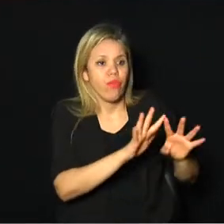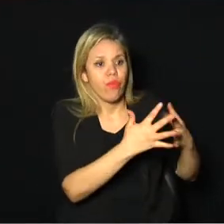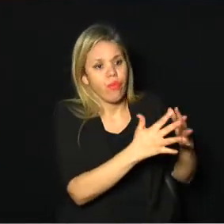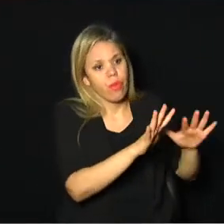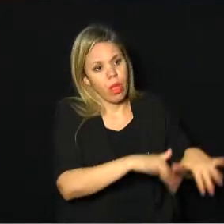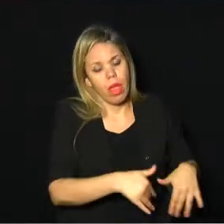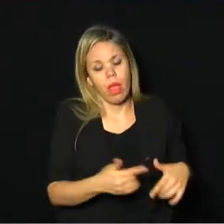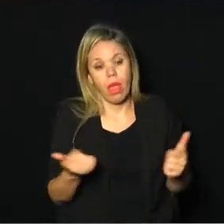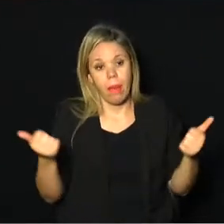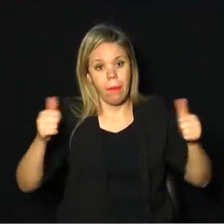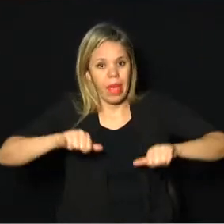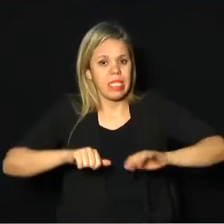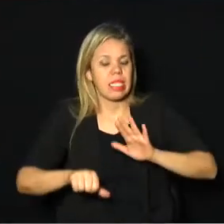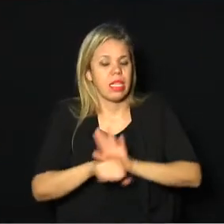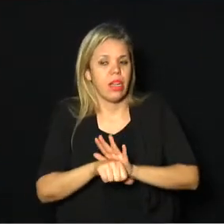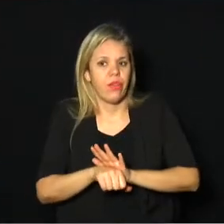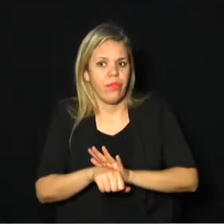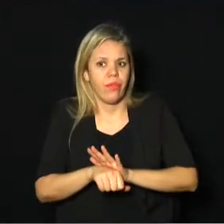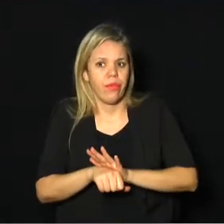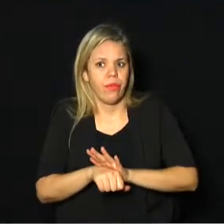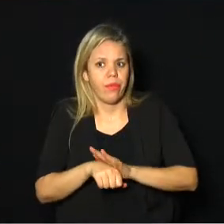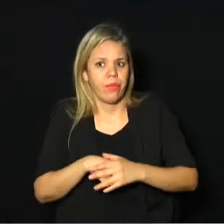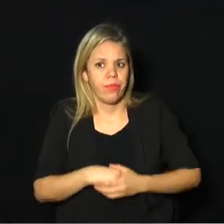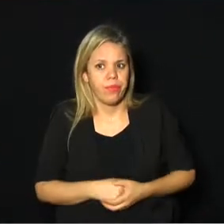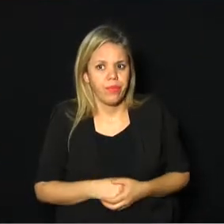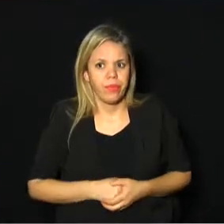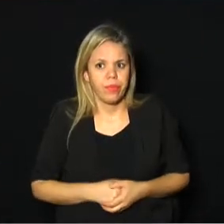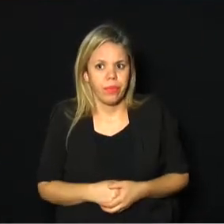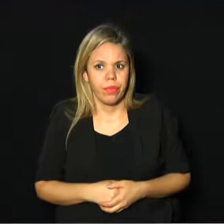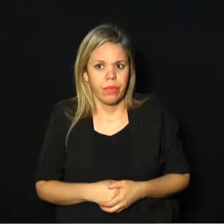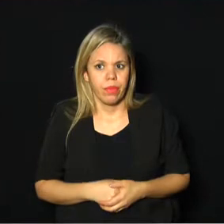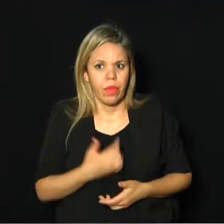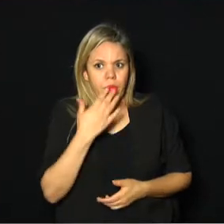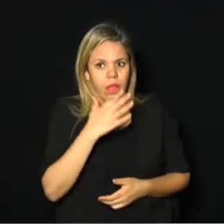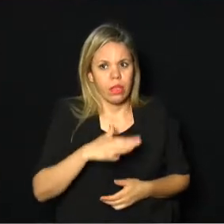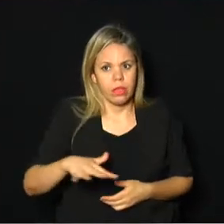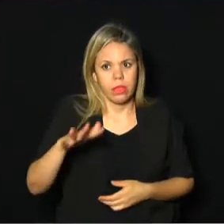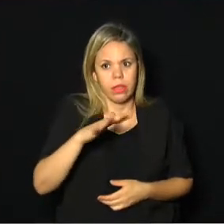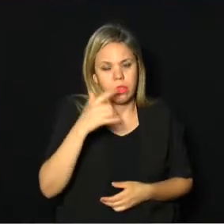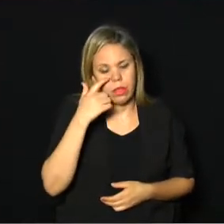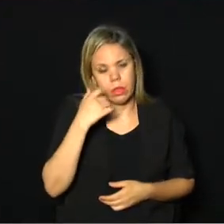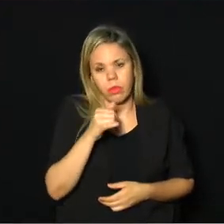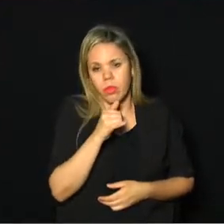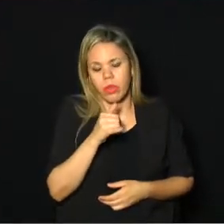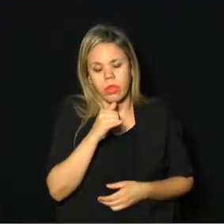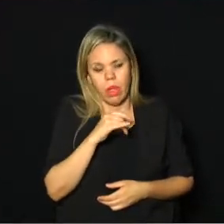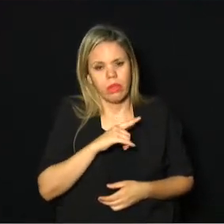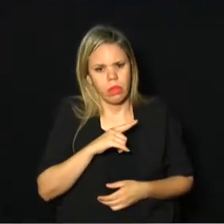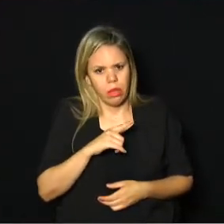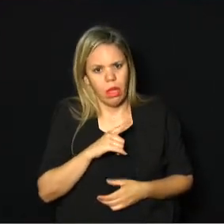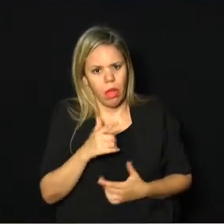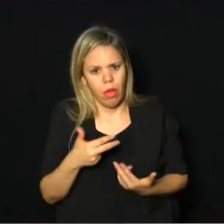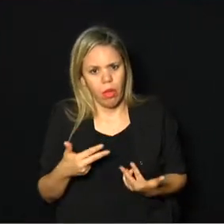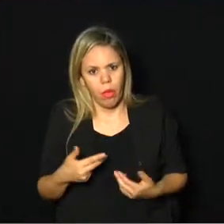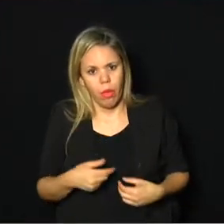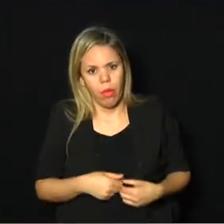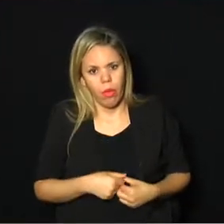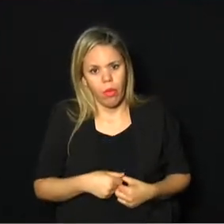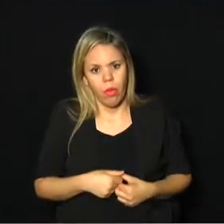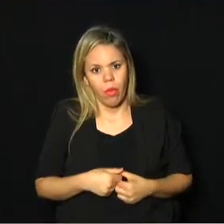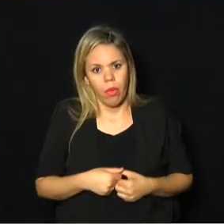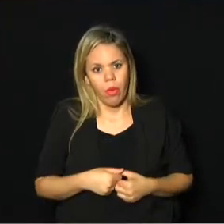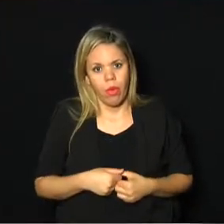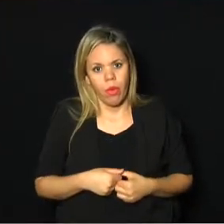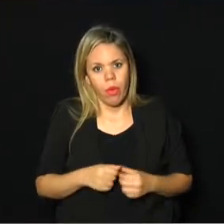mais grave, né? No caso das crianças, por exemplo, né, isso tem uma questão que, assim, o